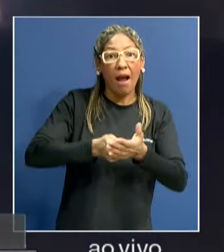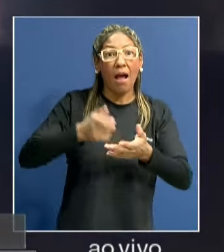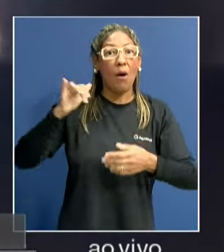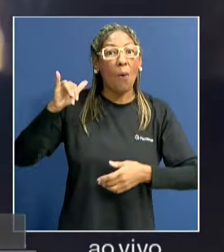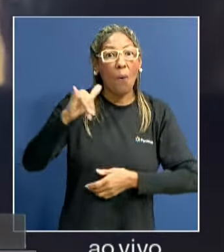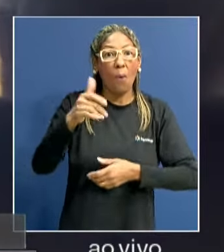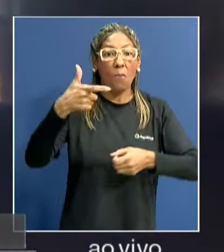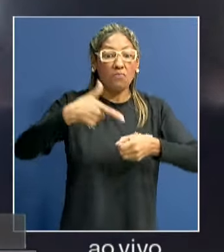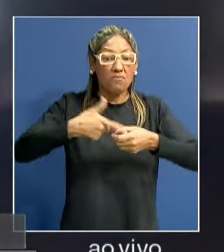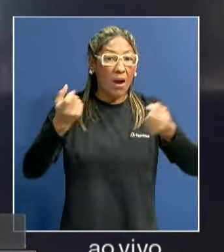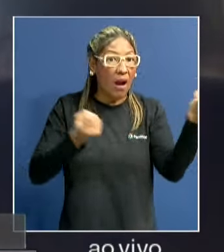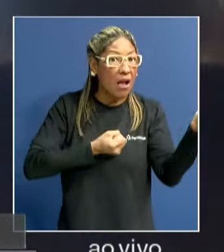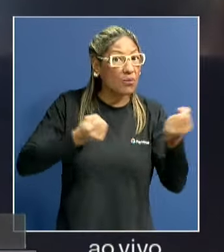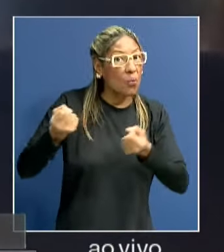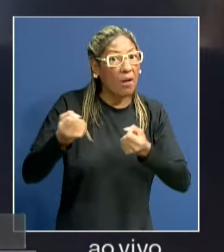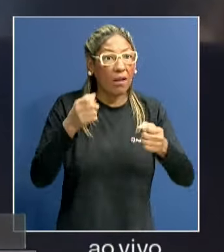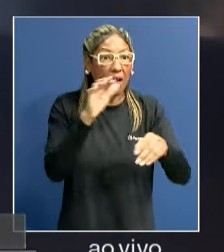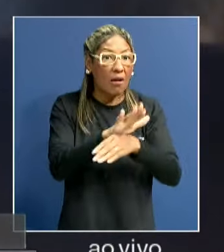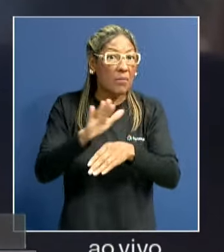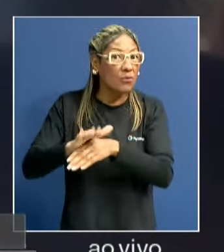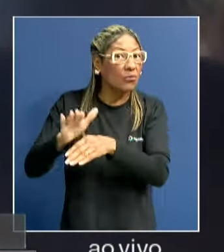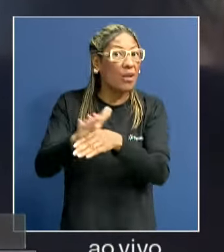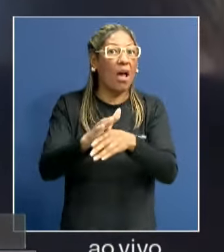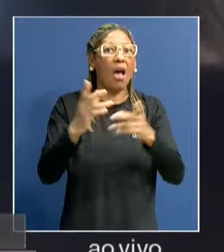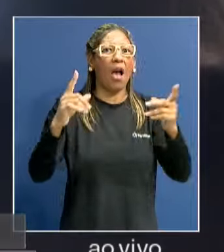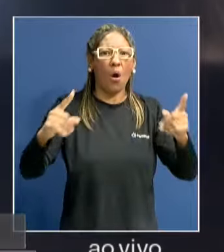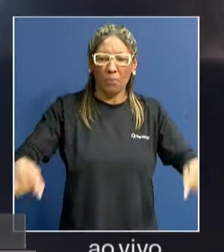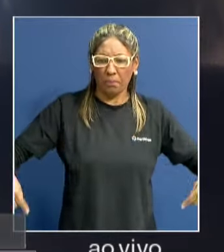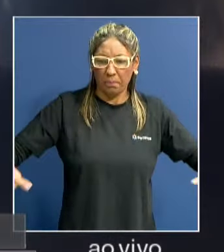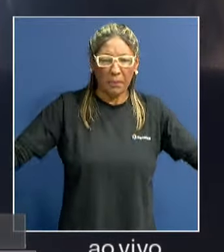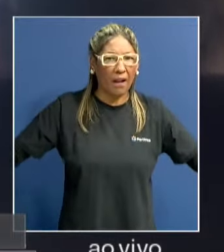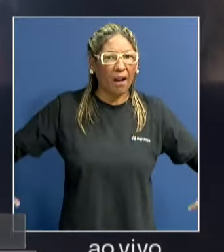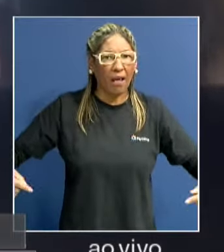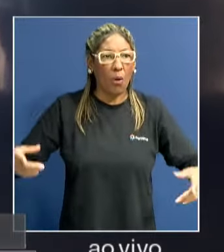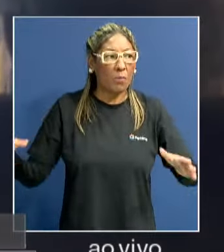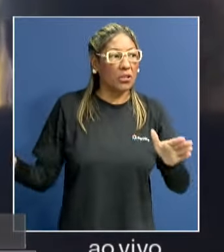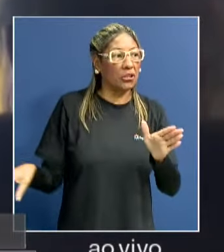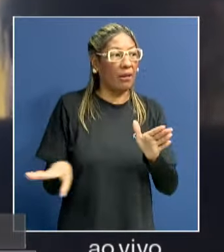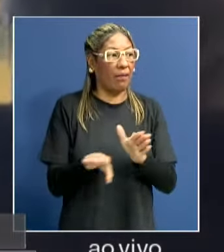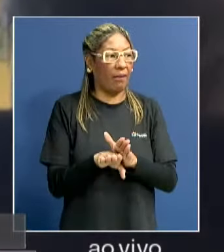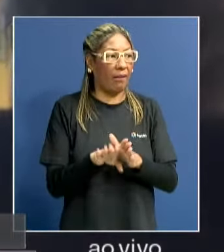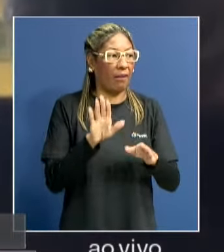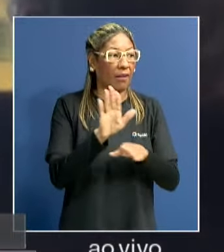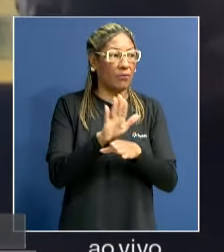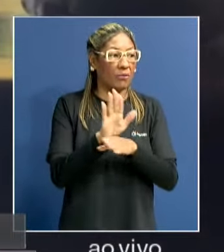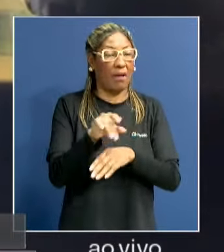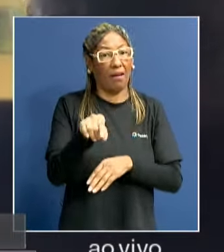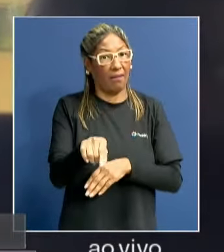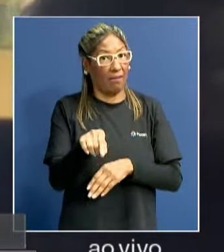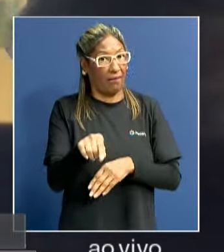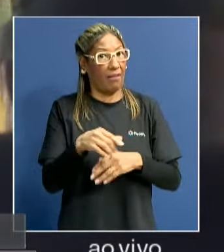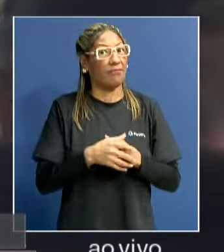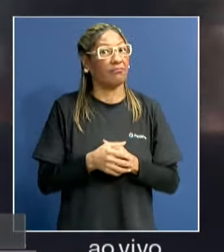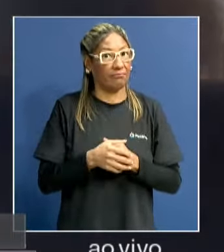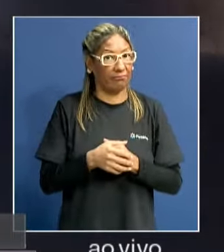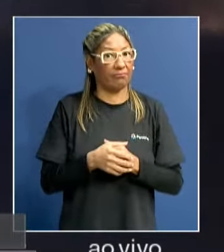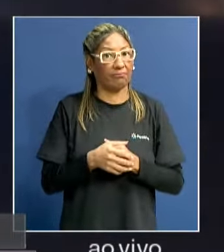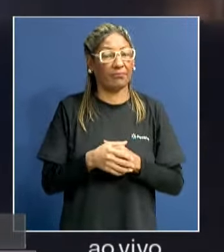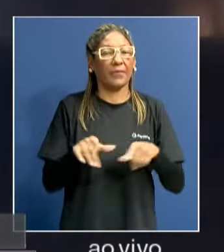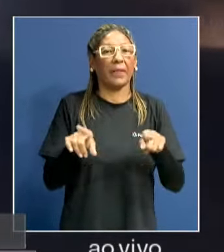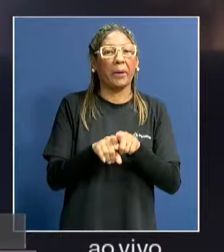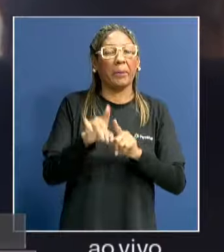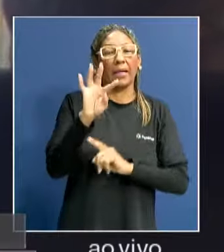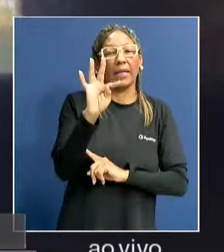passagem, gasolina, combustível, pneu, próprio carro usando aí para chegar aqui na região metropolitana, chegar lá no Vale do